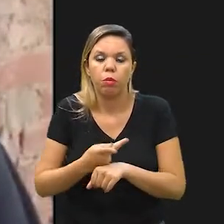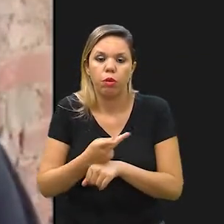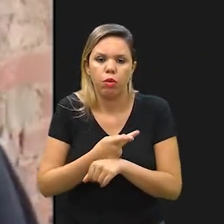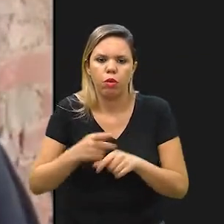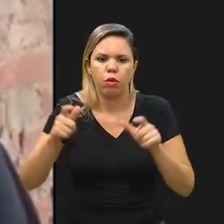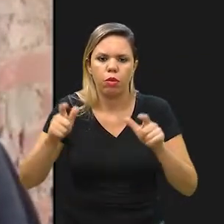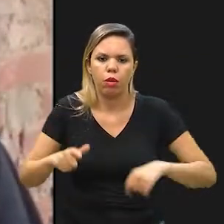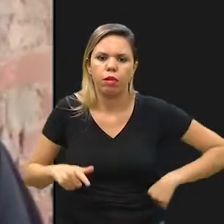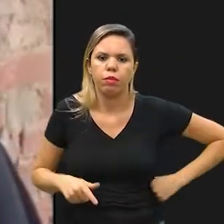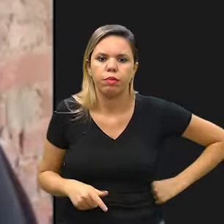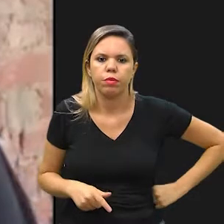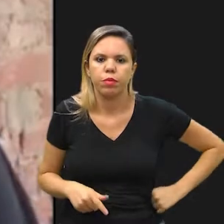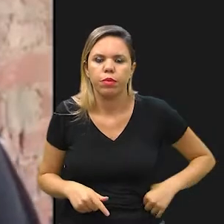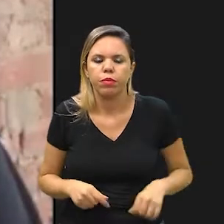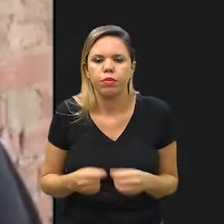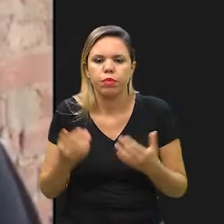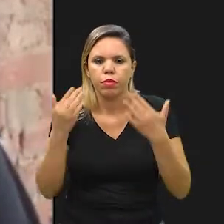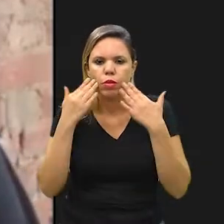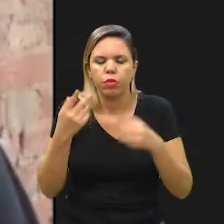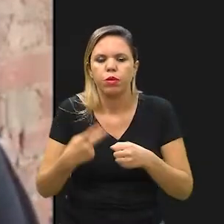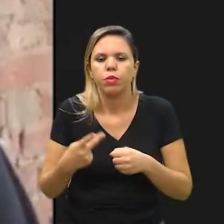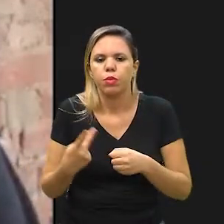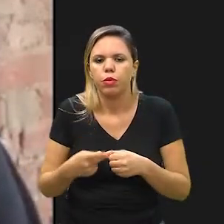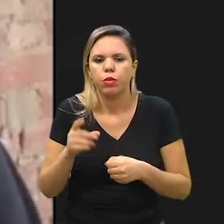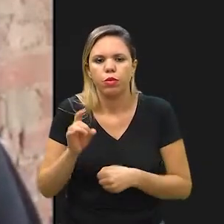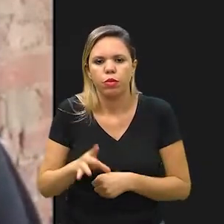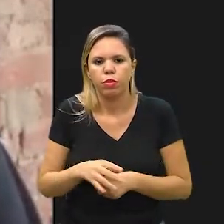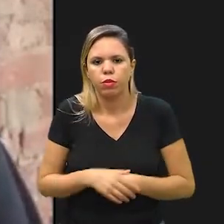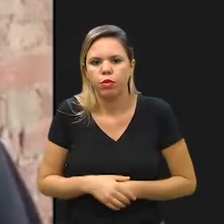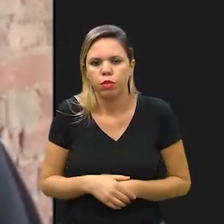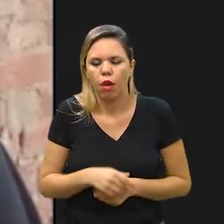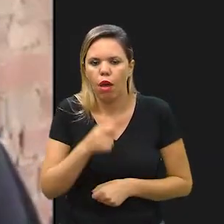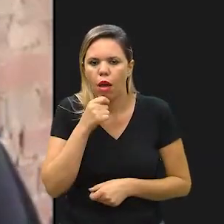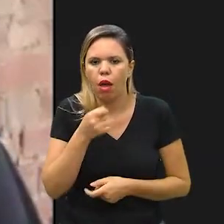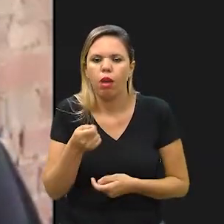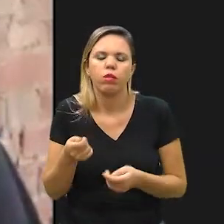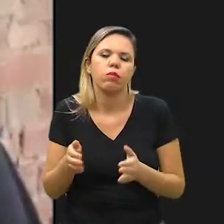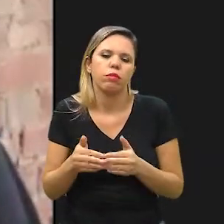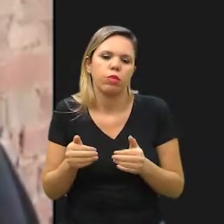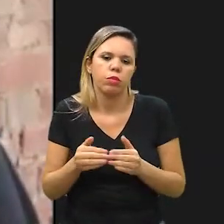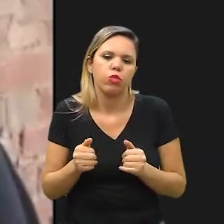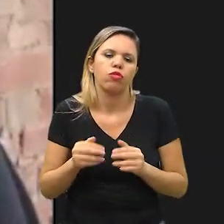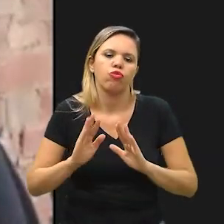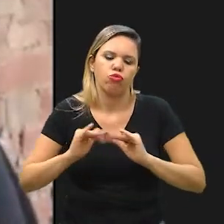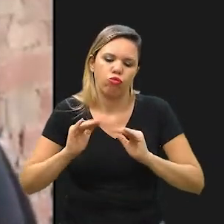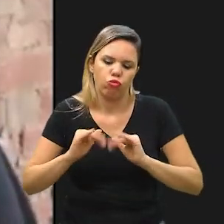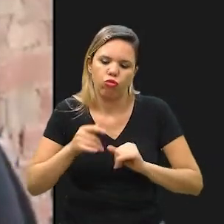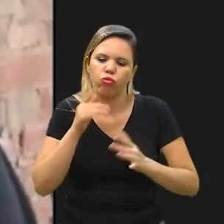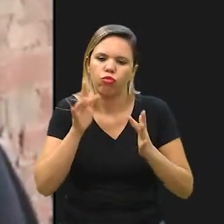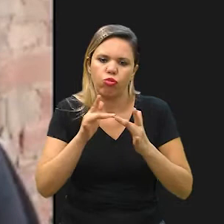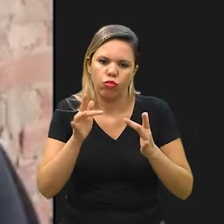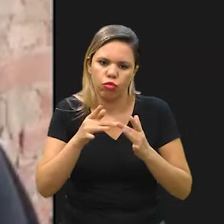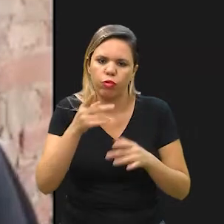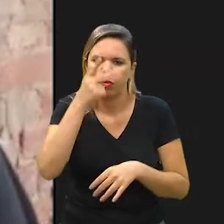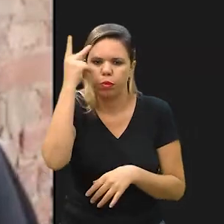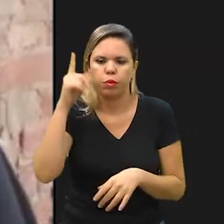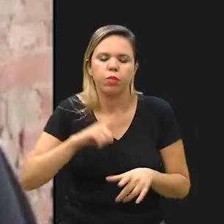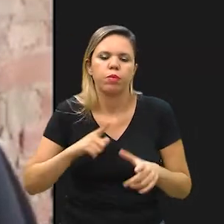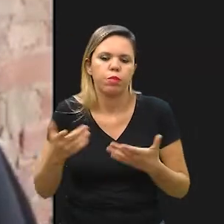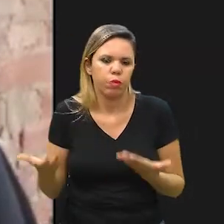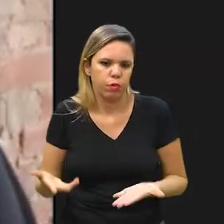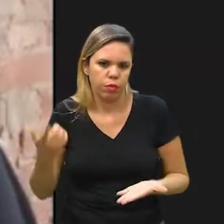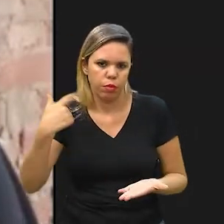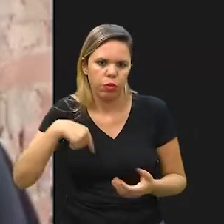que eu pudesse expor os produtos, não só por encomenda, né? Porque as pessoas querem ter um contato também, né? Com